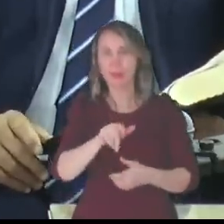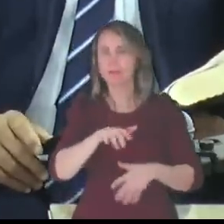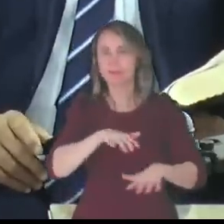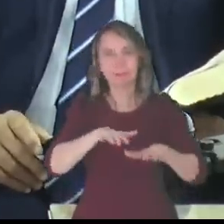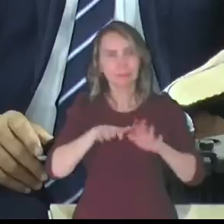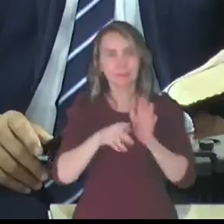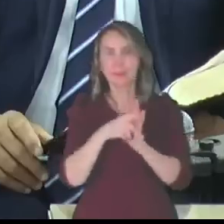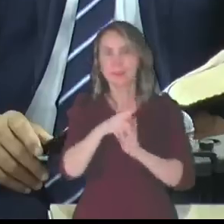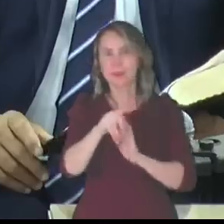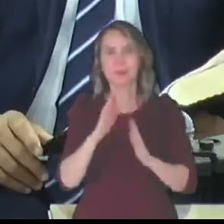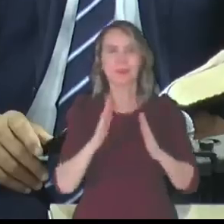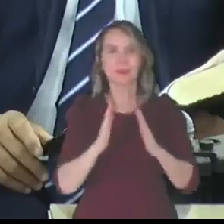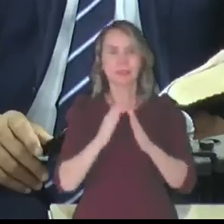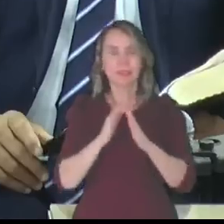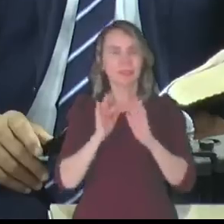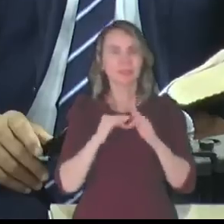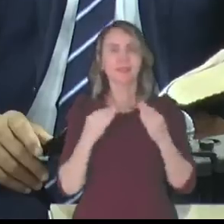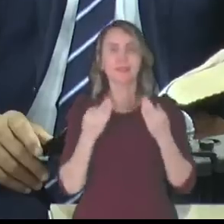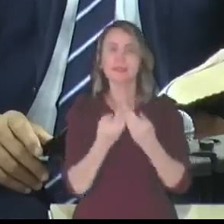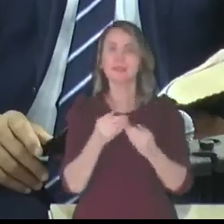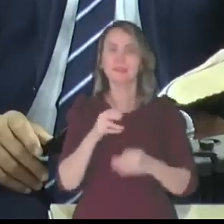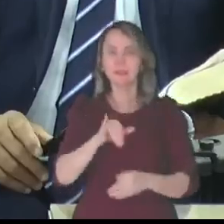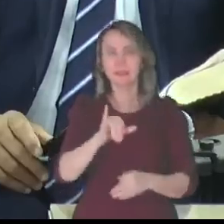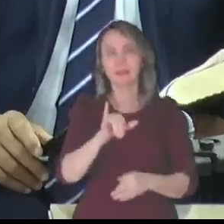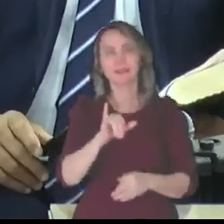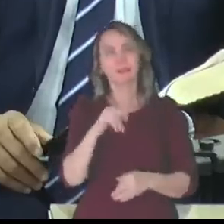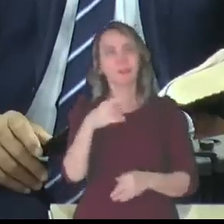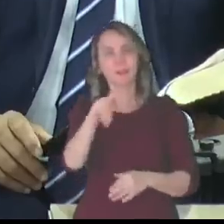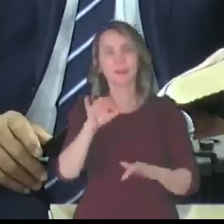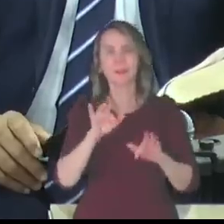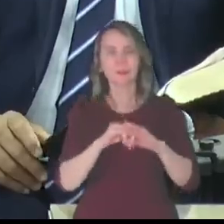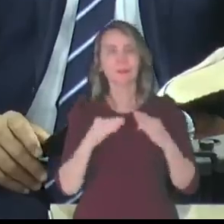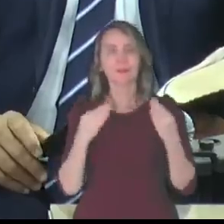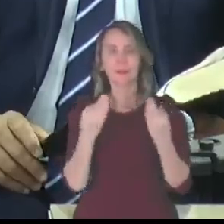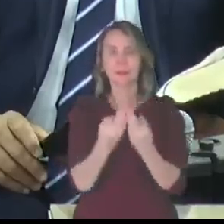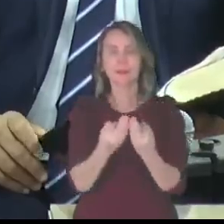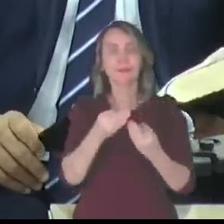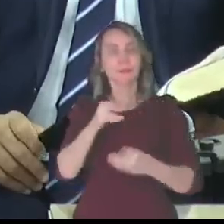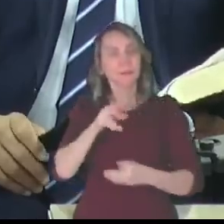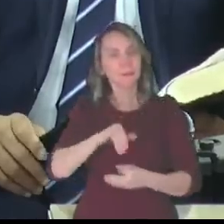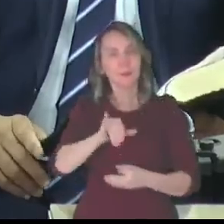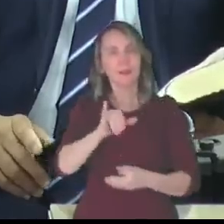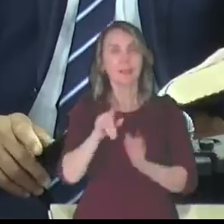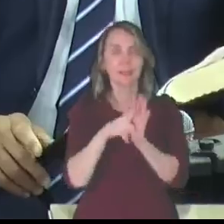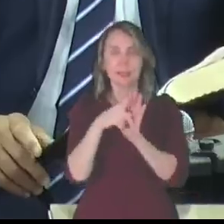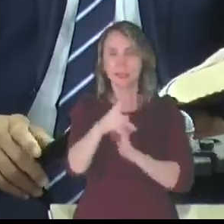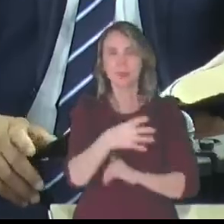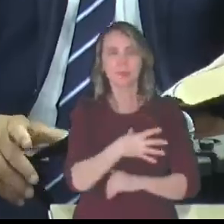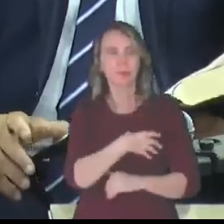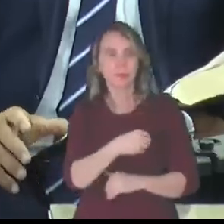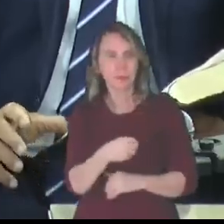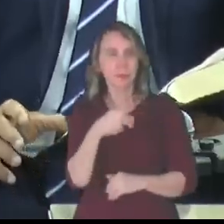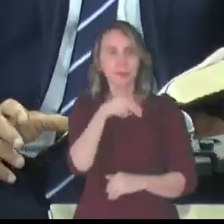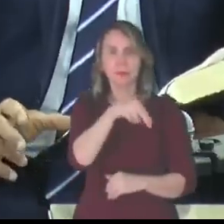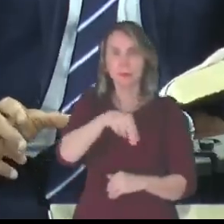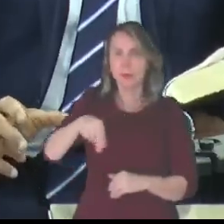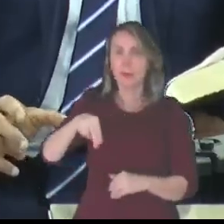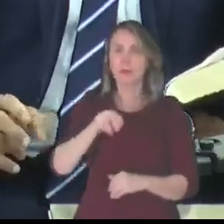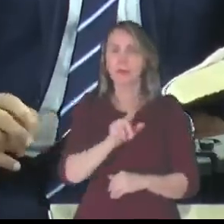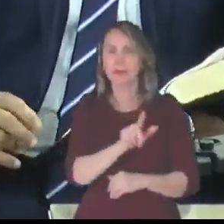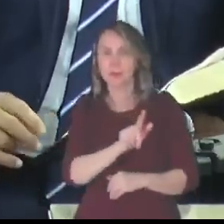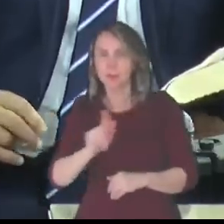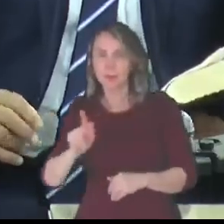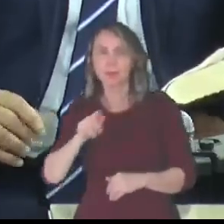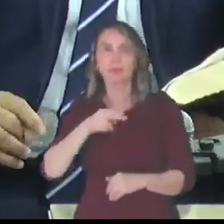casa vai haver movimento na tua família vai haver movimento dos teus filhos nas tuas noras nos teus gêmeos